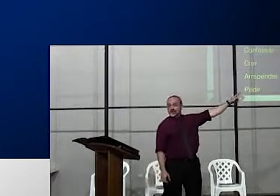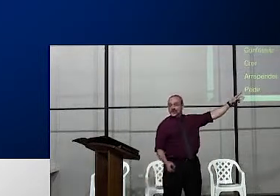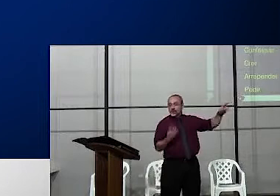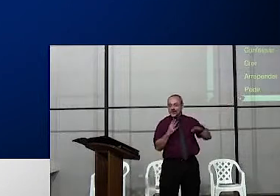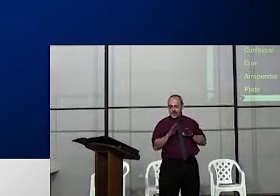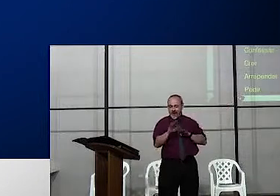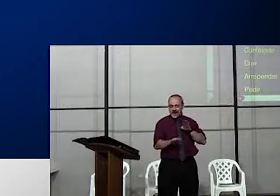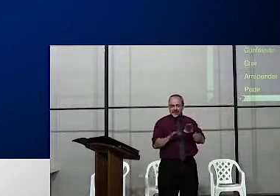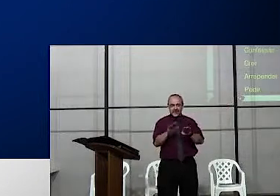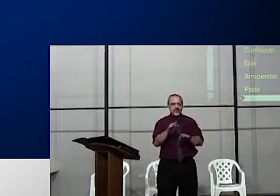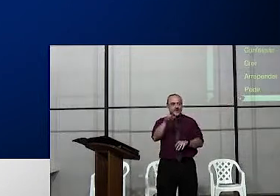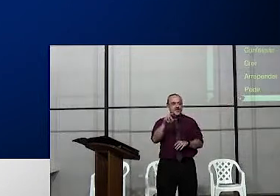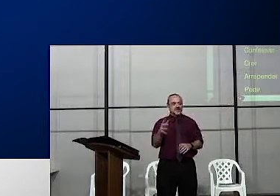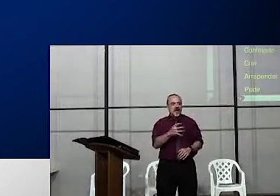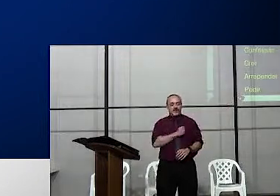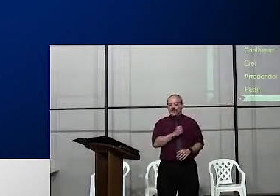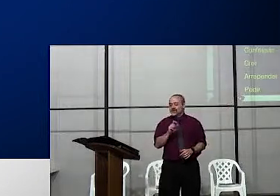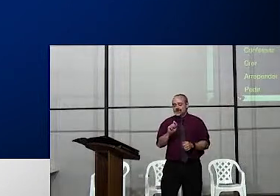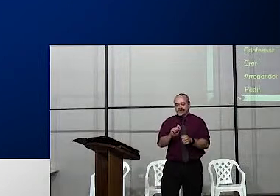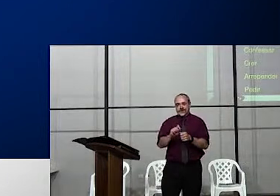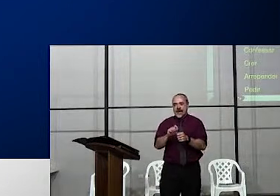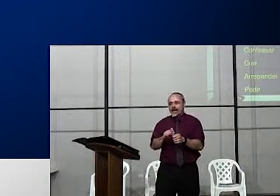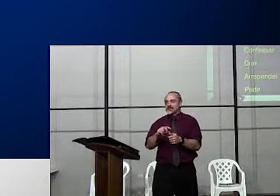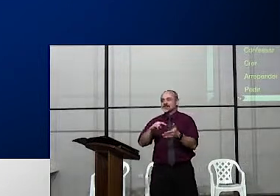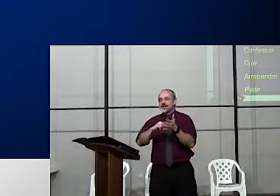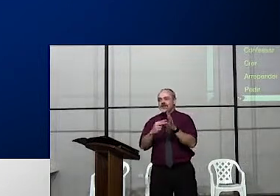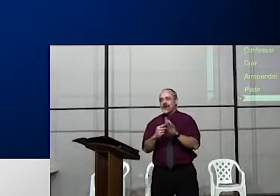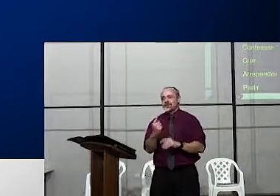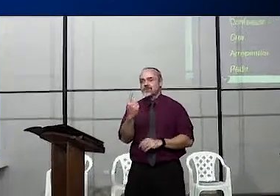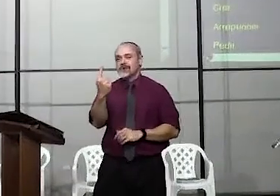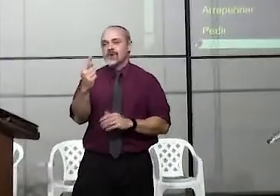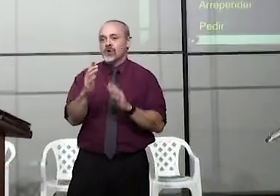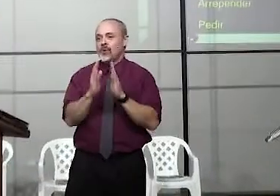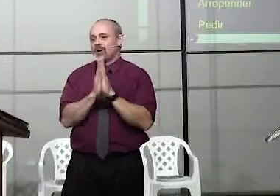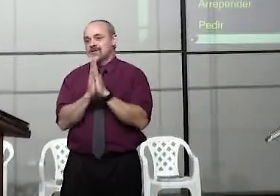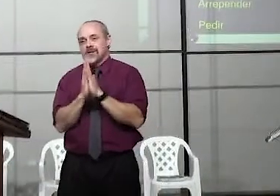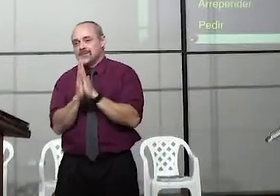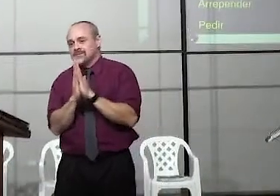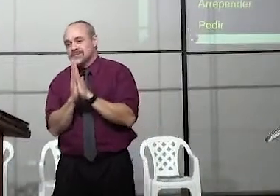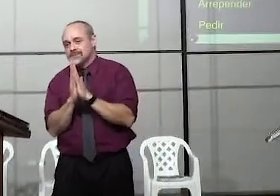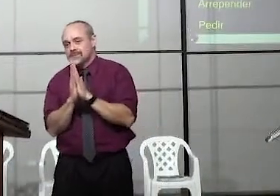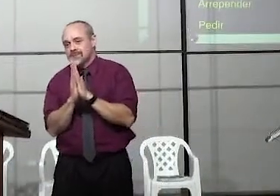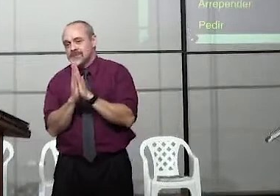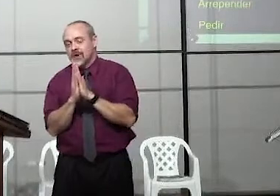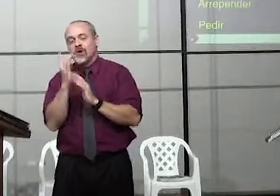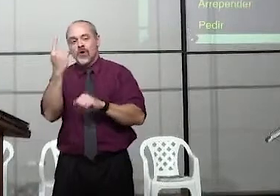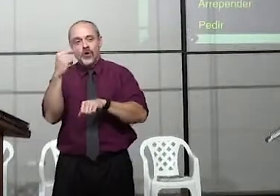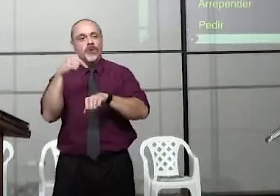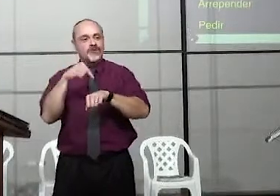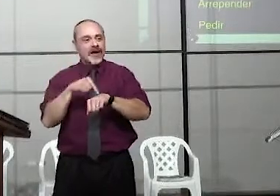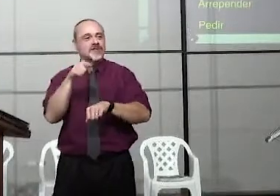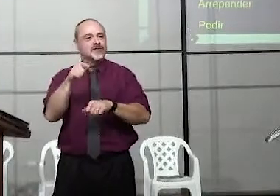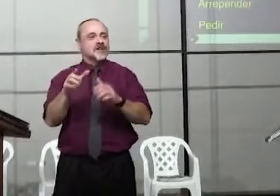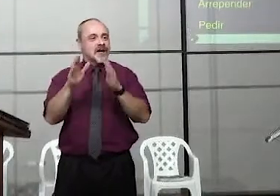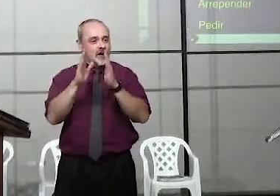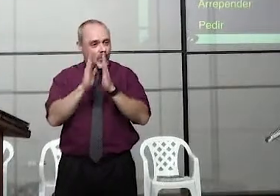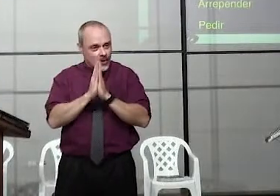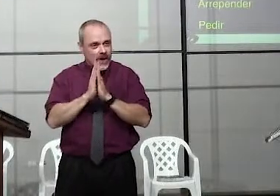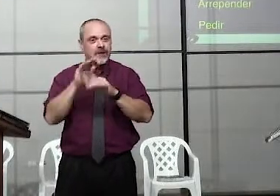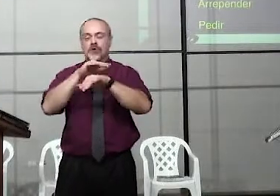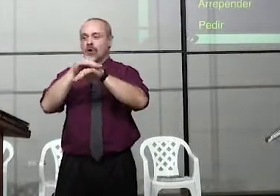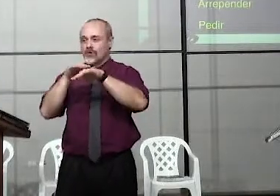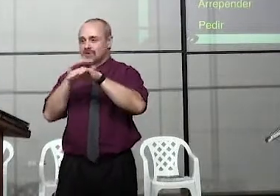salvo, 4 passos para ser salvo, de verdade, significam uma oração. Uma vez que você